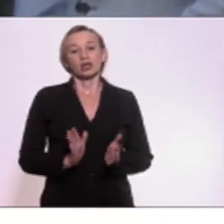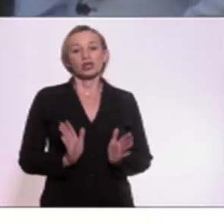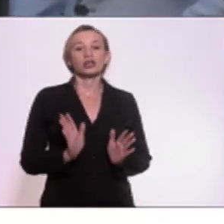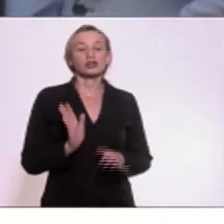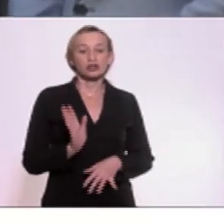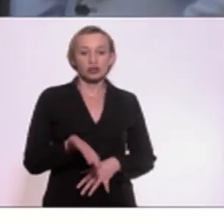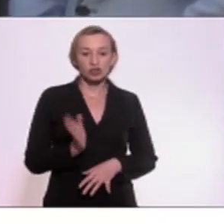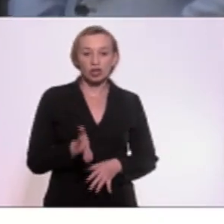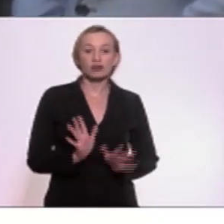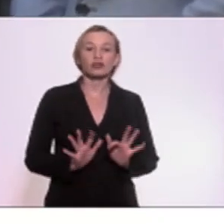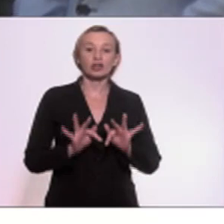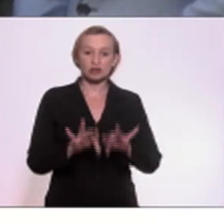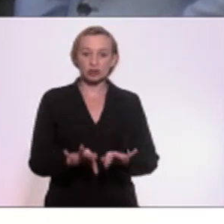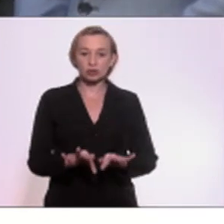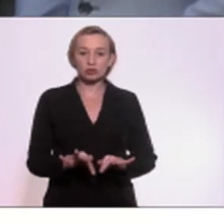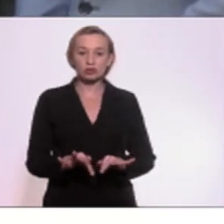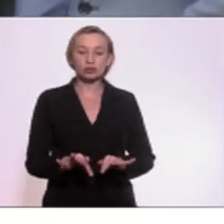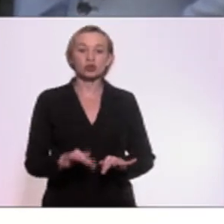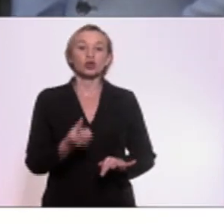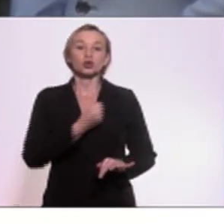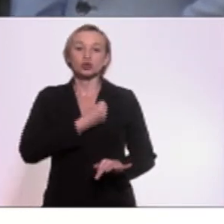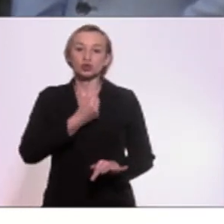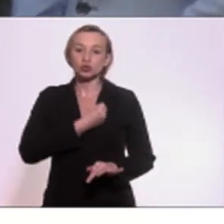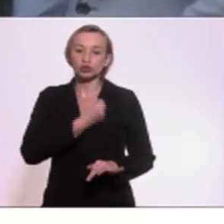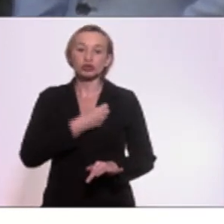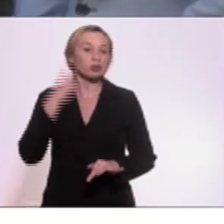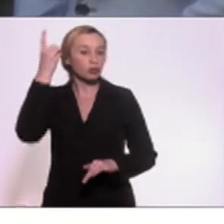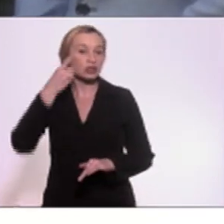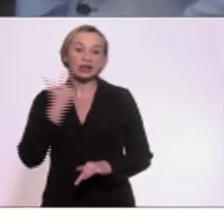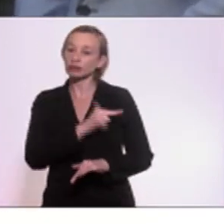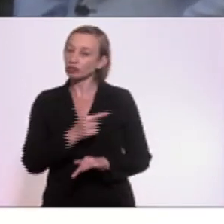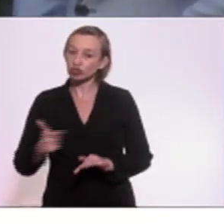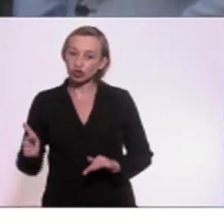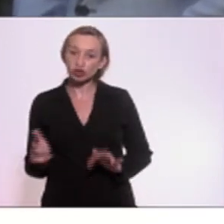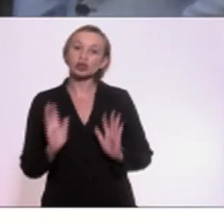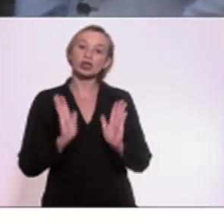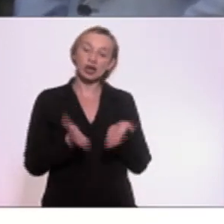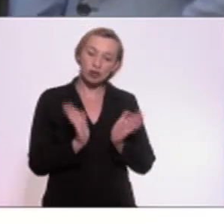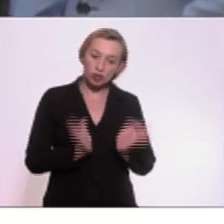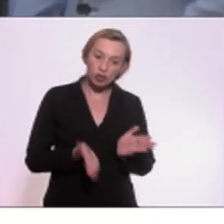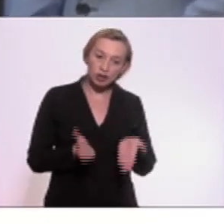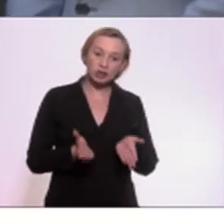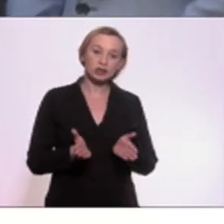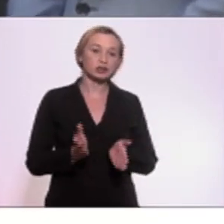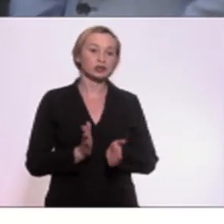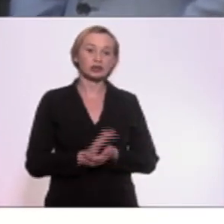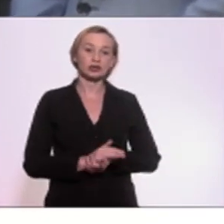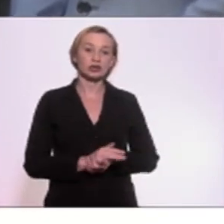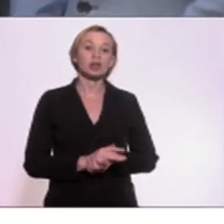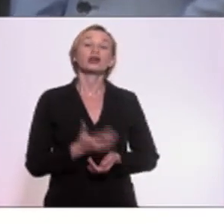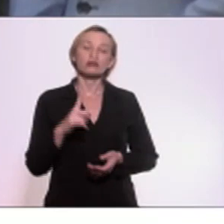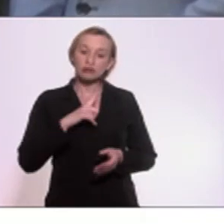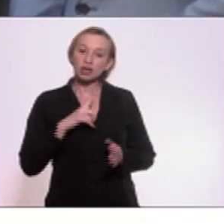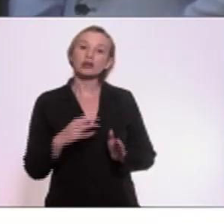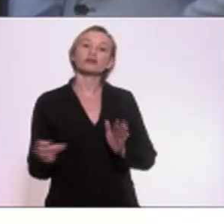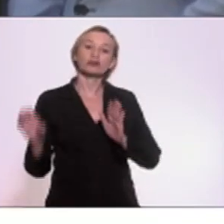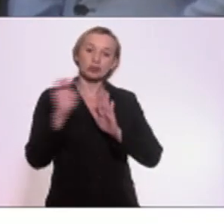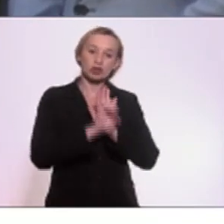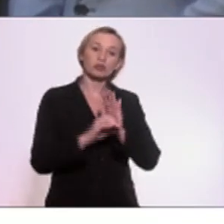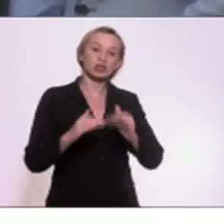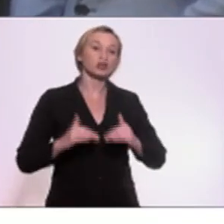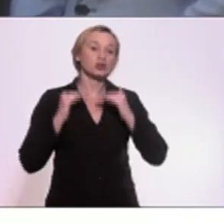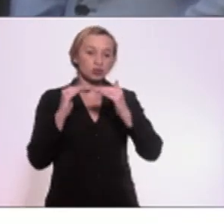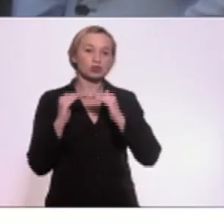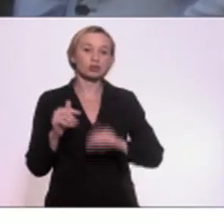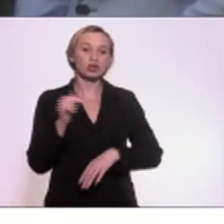colheu pareceres e ele já discutiu. Mas já colheu os pareceres de... Já. Tem até uma subemenda aqui. Que é